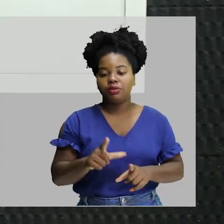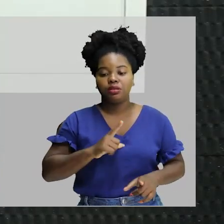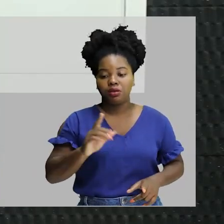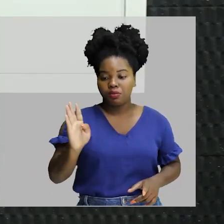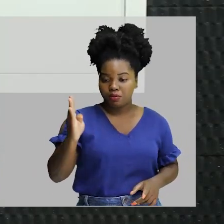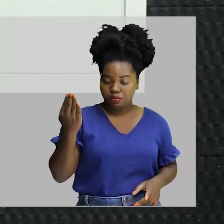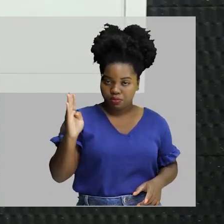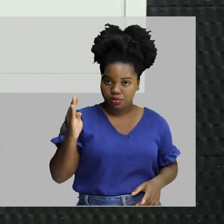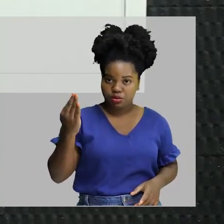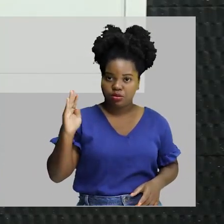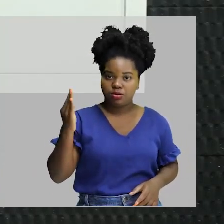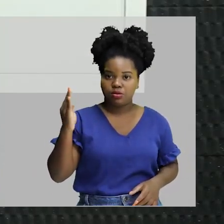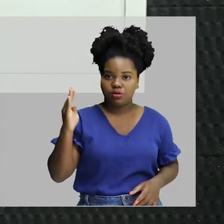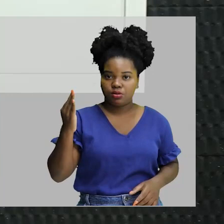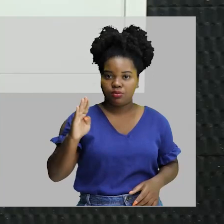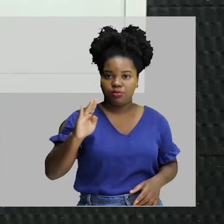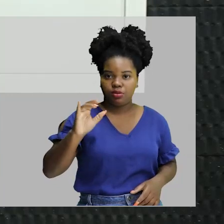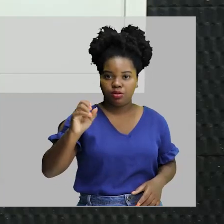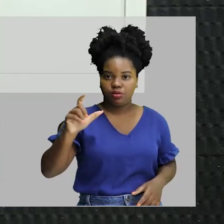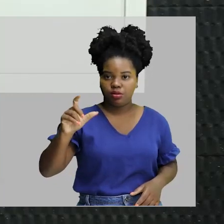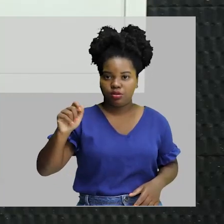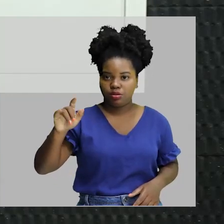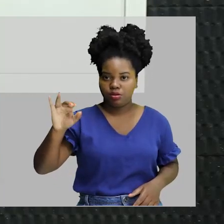a biologia, né, famosa,